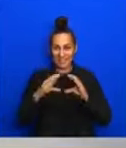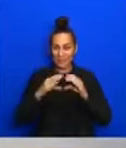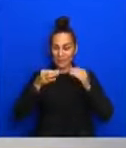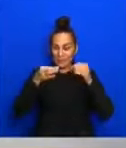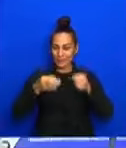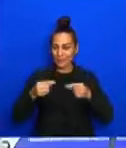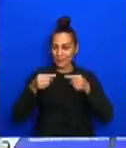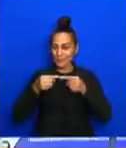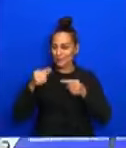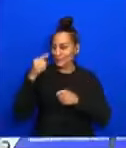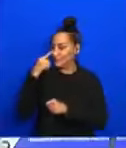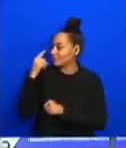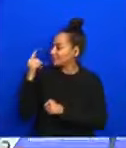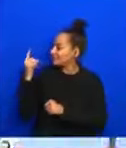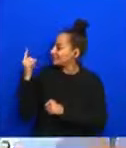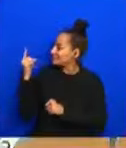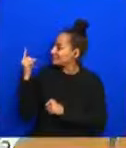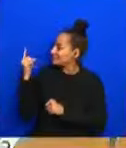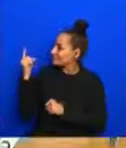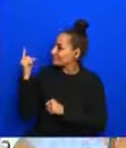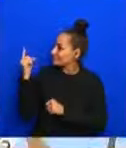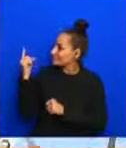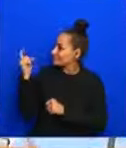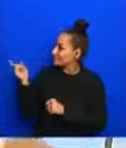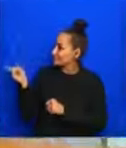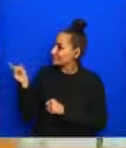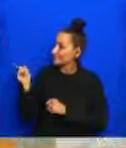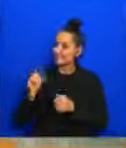bolas posicionadas. Valendo!